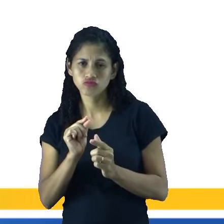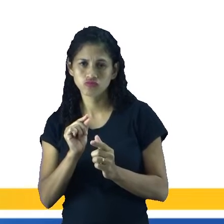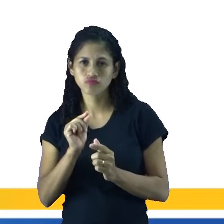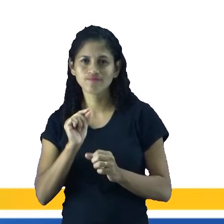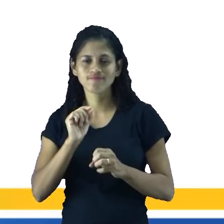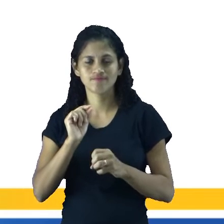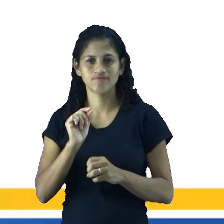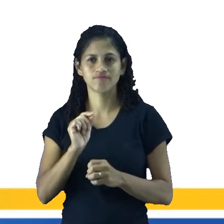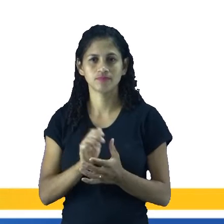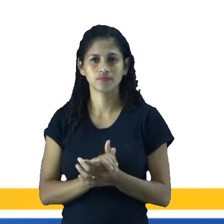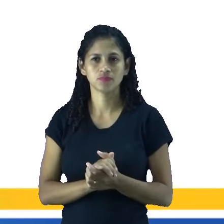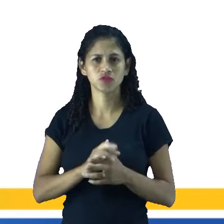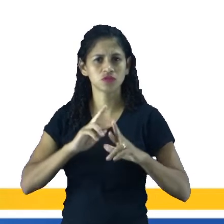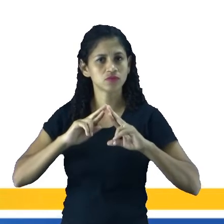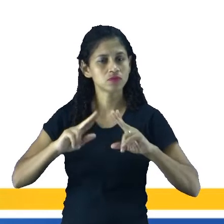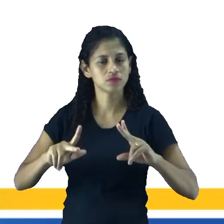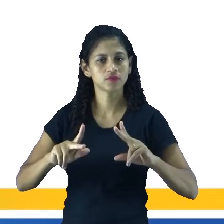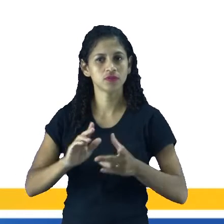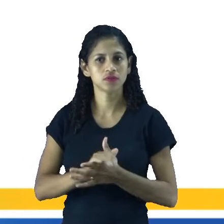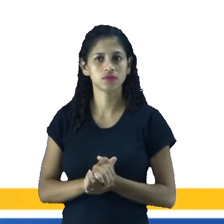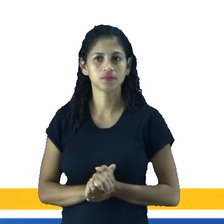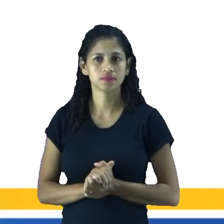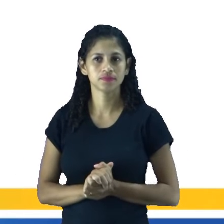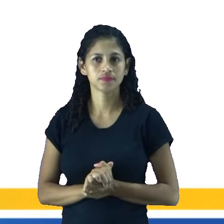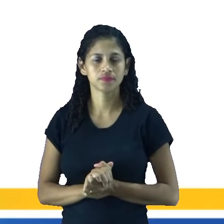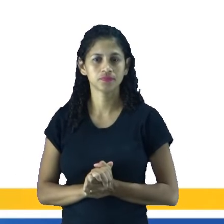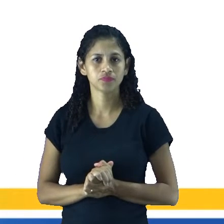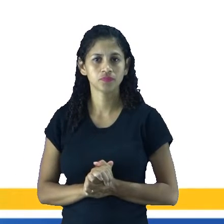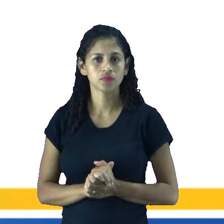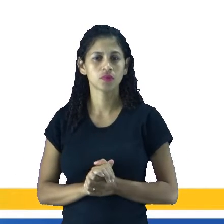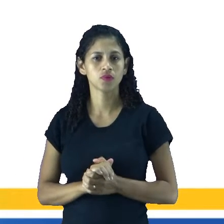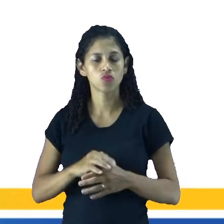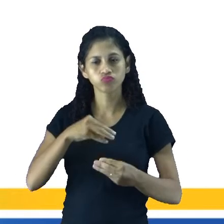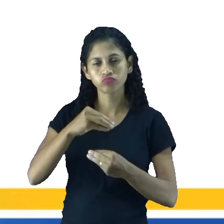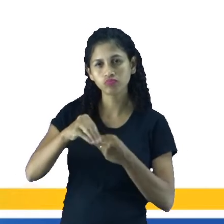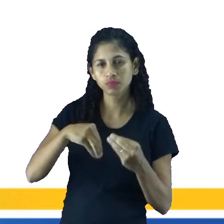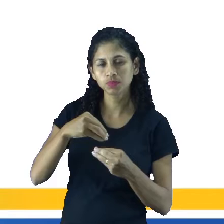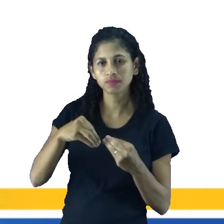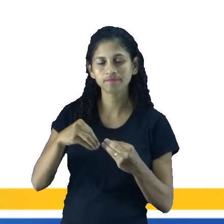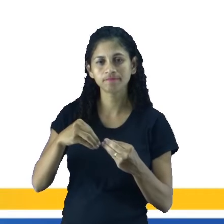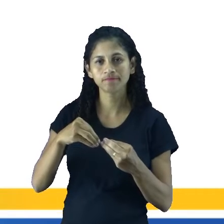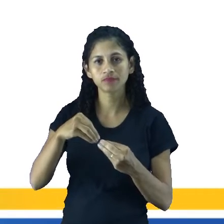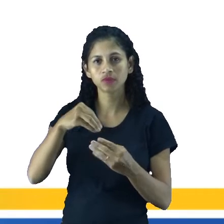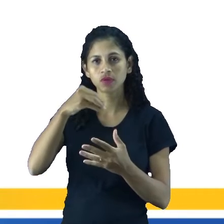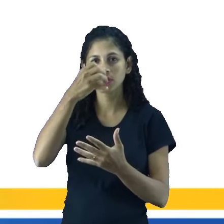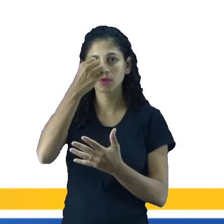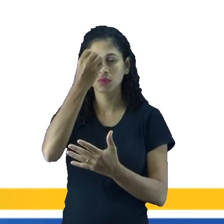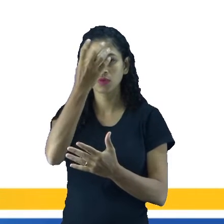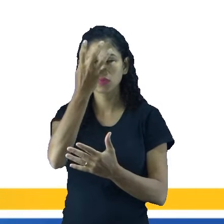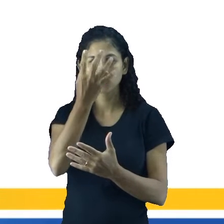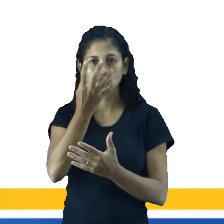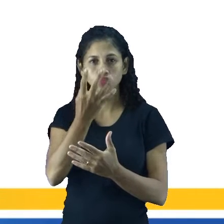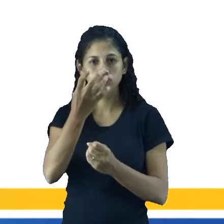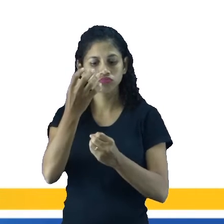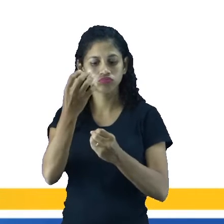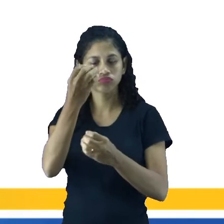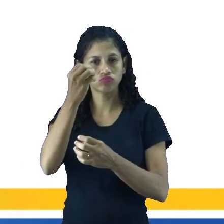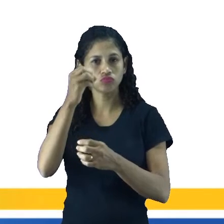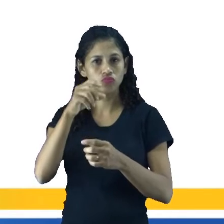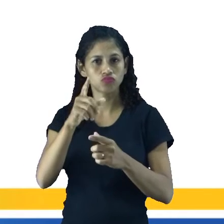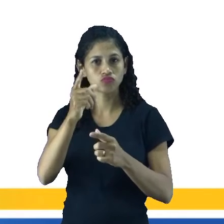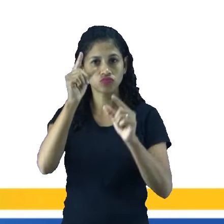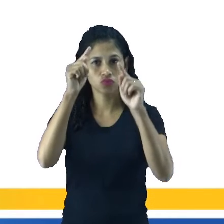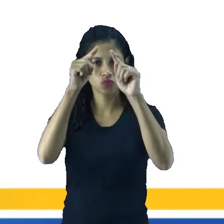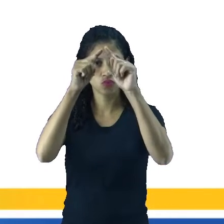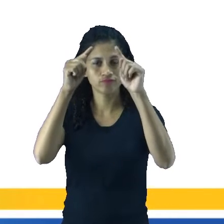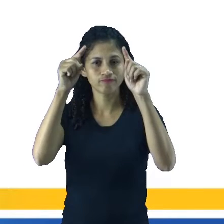diferentes. Então, aí está mostrando para vocês que uma determinada mistura, ela vai passar por um funil. E dentro desse funil, a